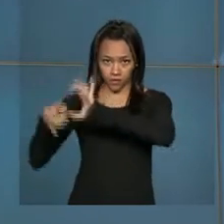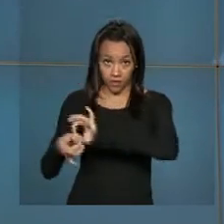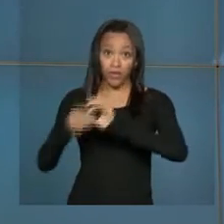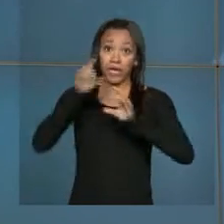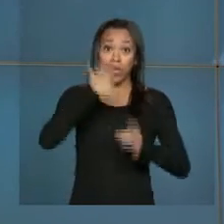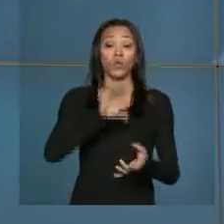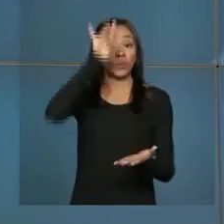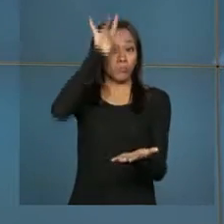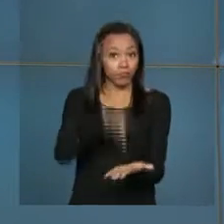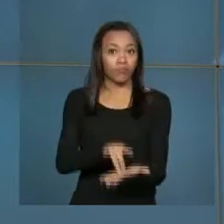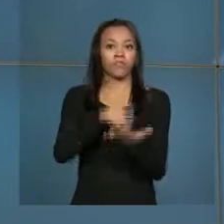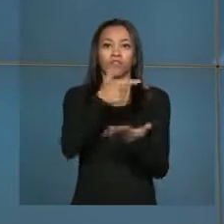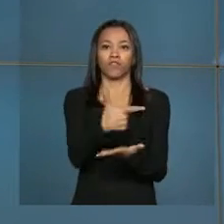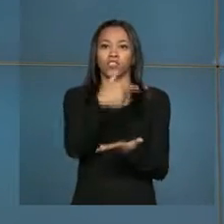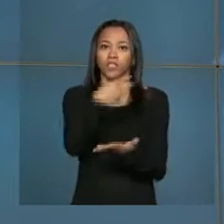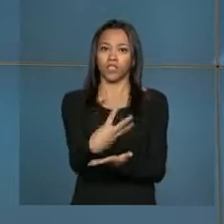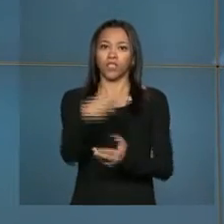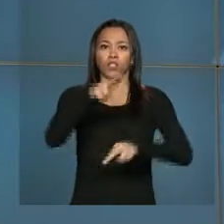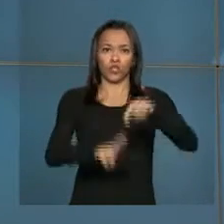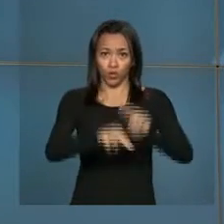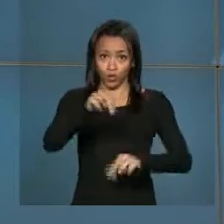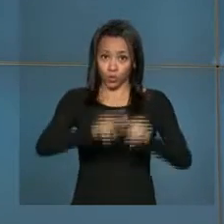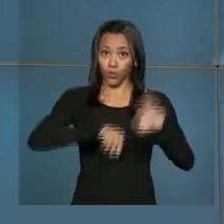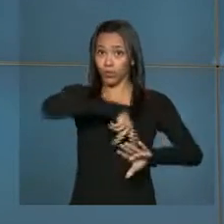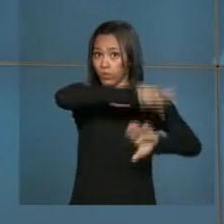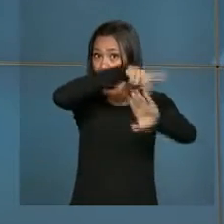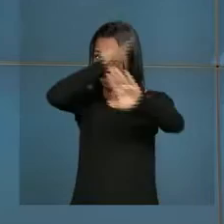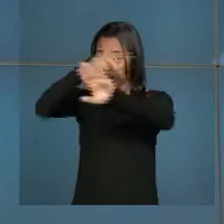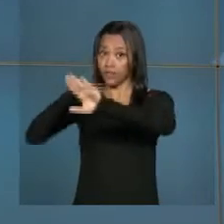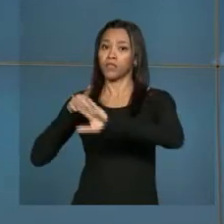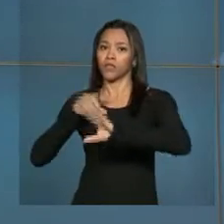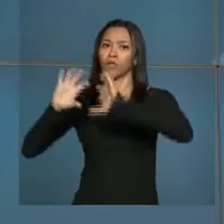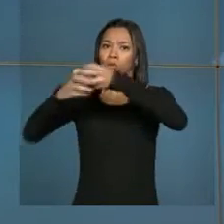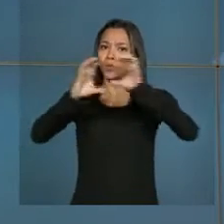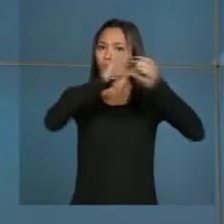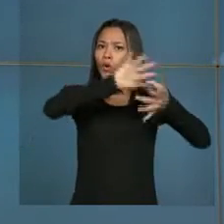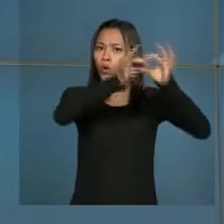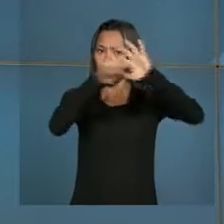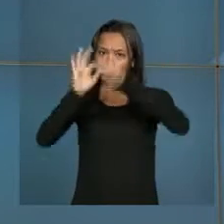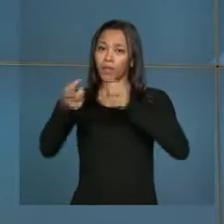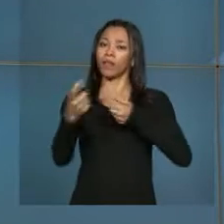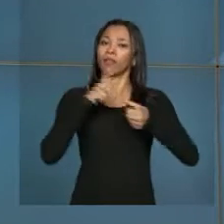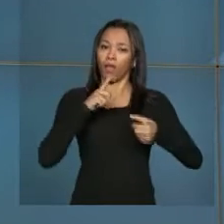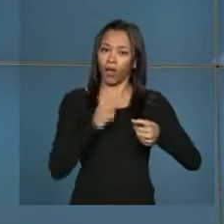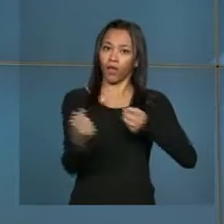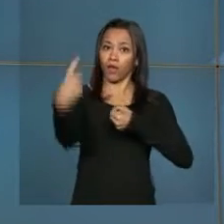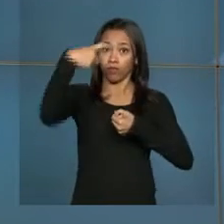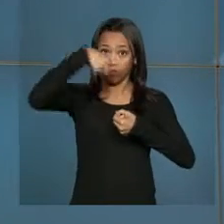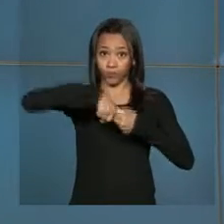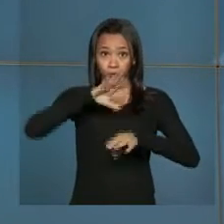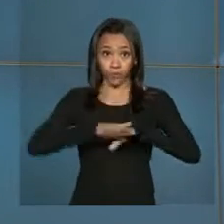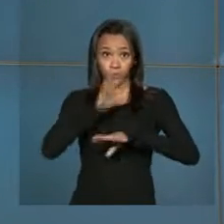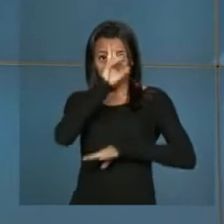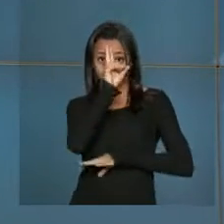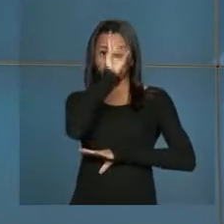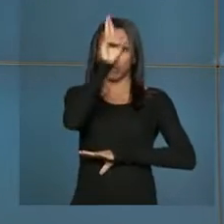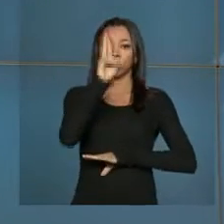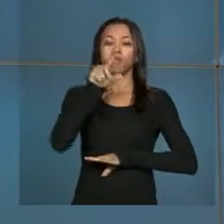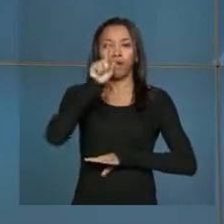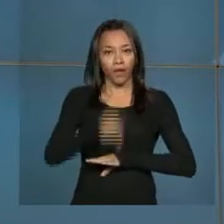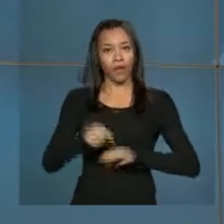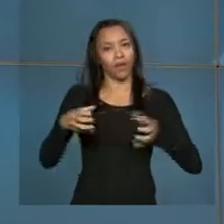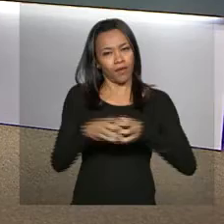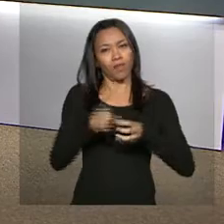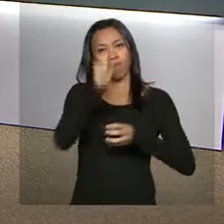no dia 23 de junho nos países cujos comitês olímpicos nacionais são vinculados ao comitê olímpico internacional que é o